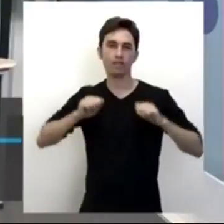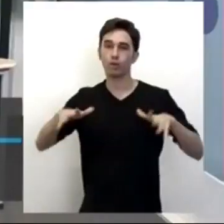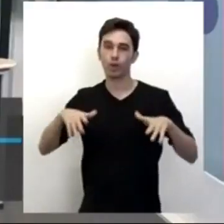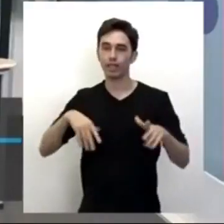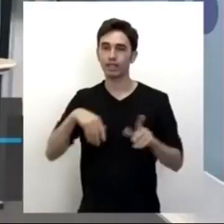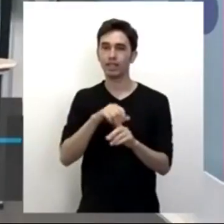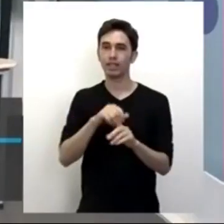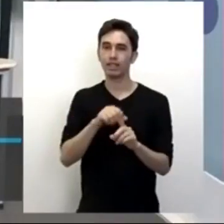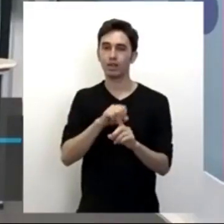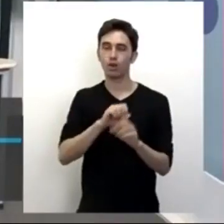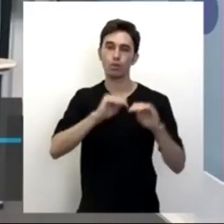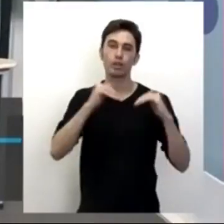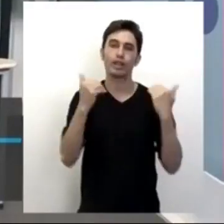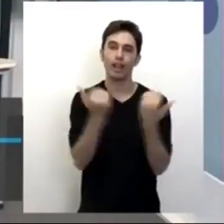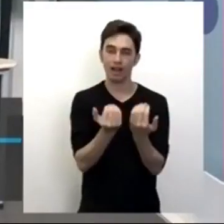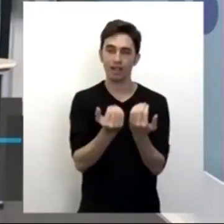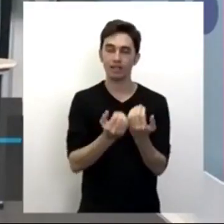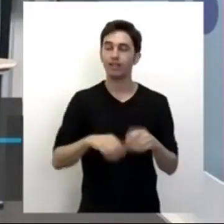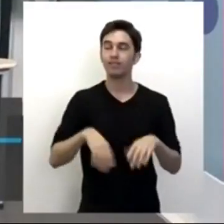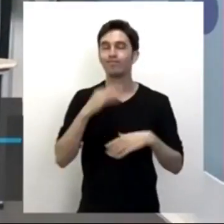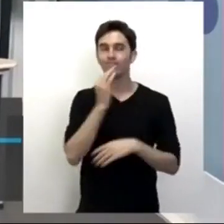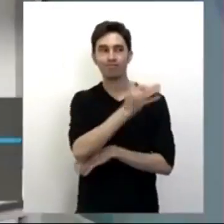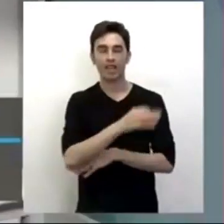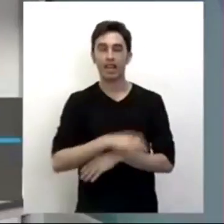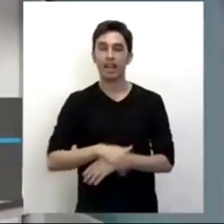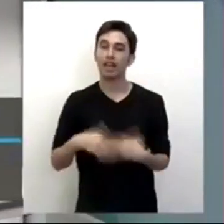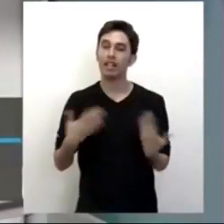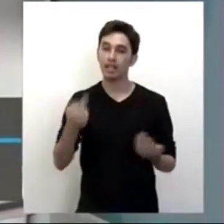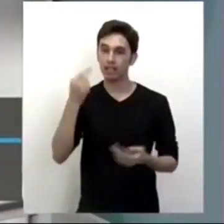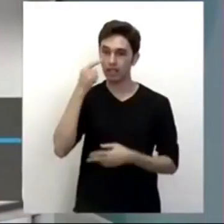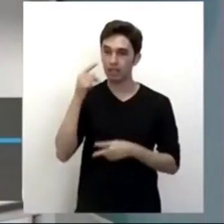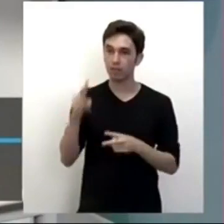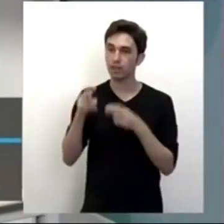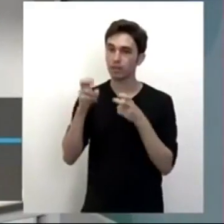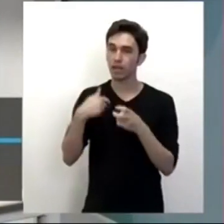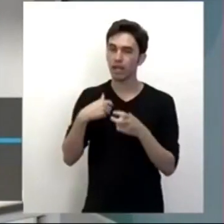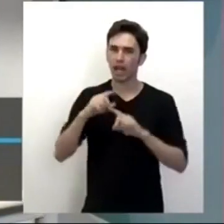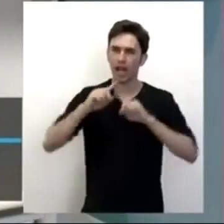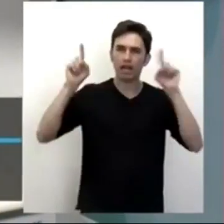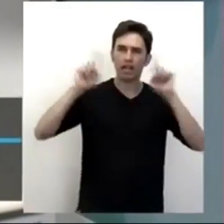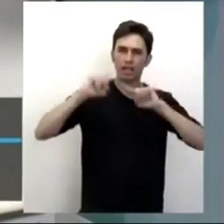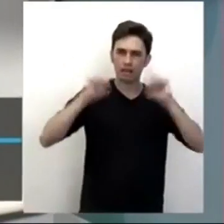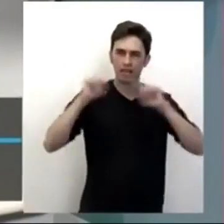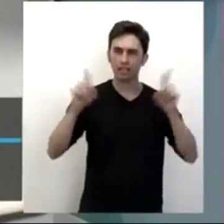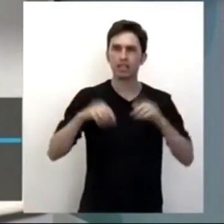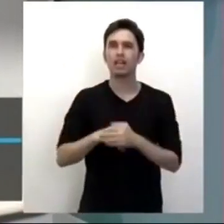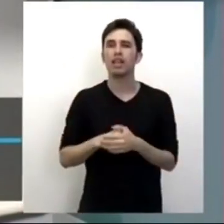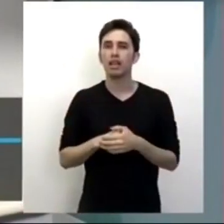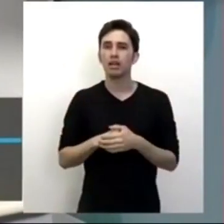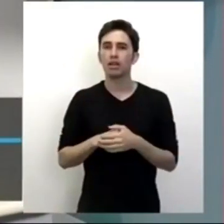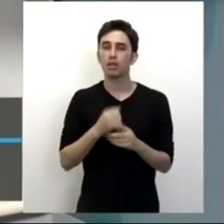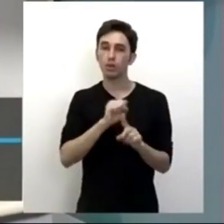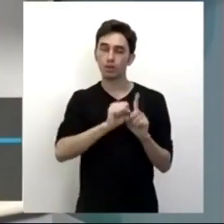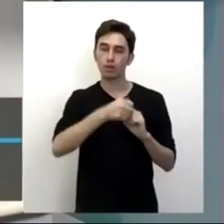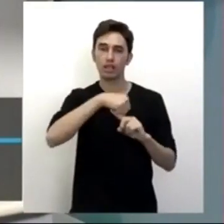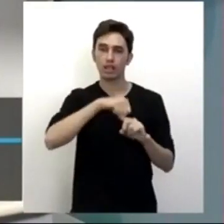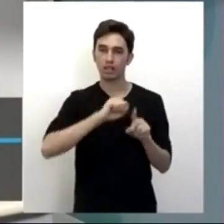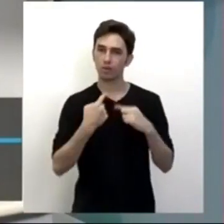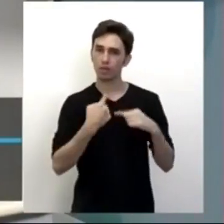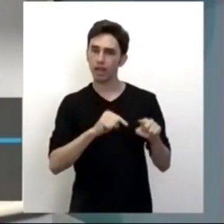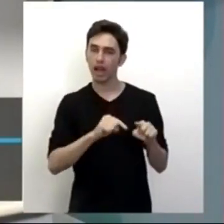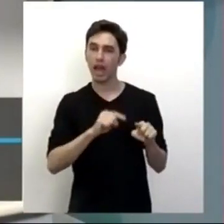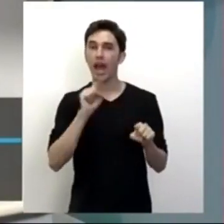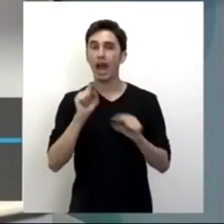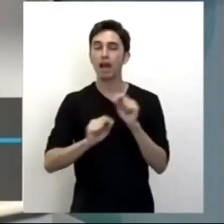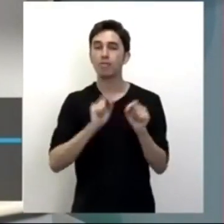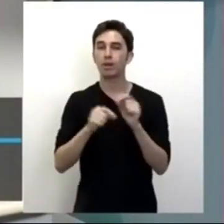Exatamente, Alcides. Nós precisamos perceber, né, que a crítica ao capitalismo feita pelo Marx e pelo Engels tem como princípio o fim